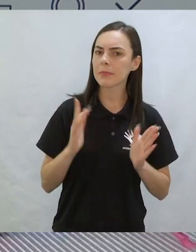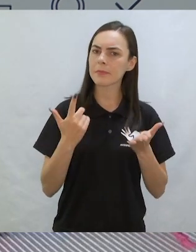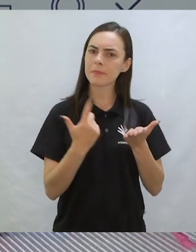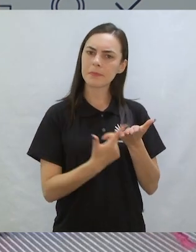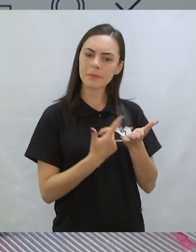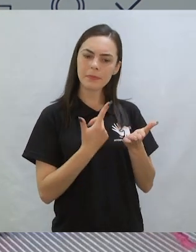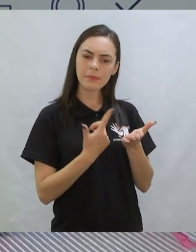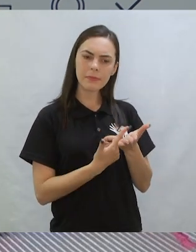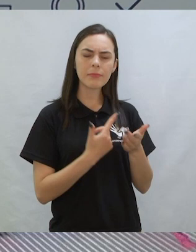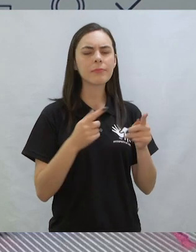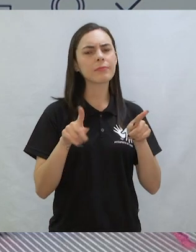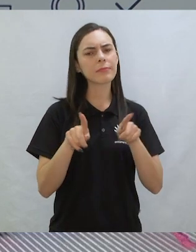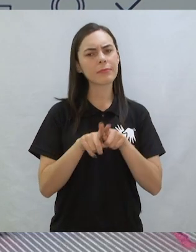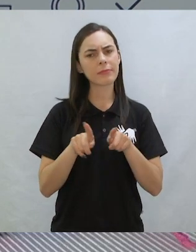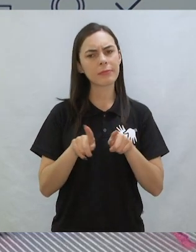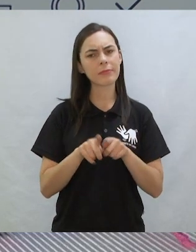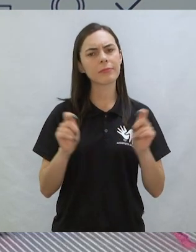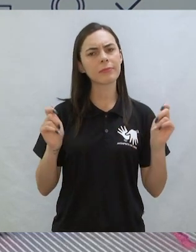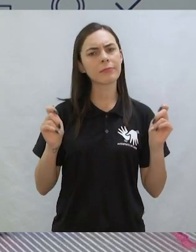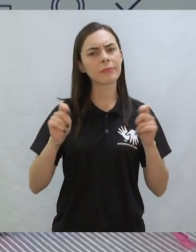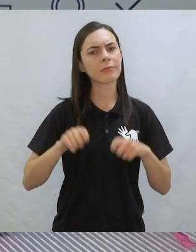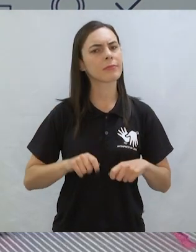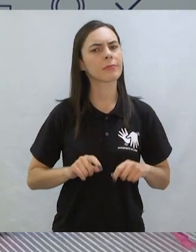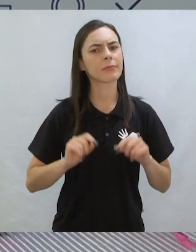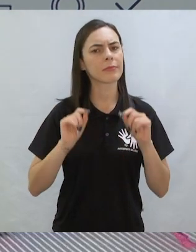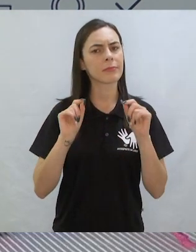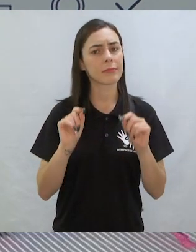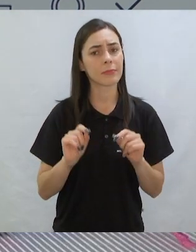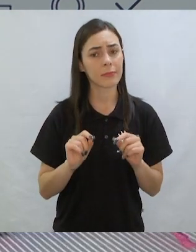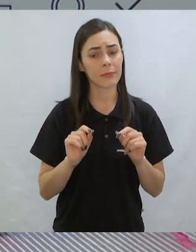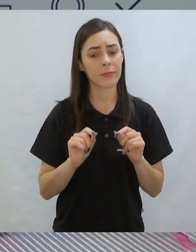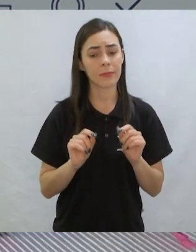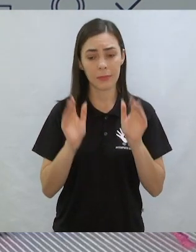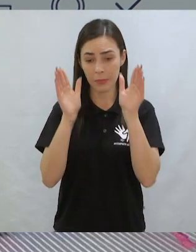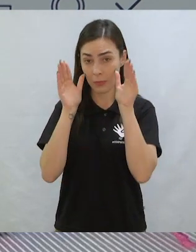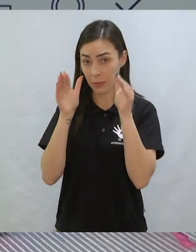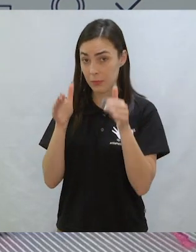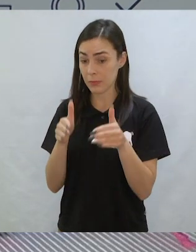os livros podem ser também para nós o quê?